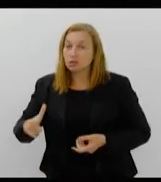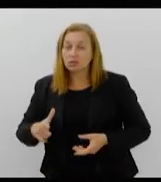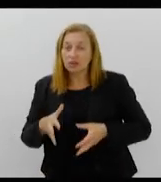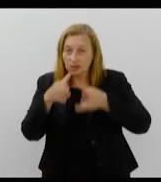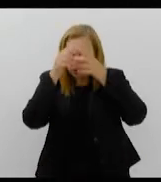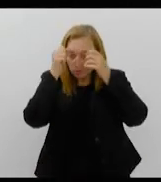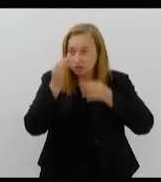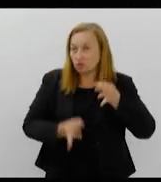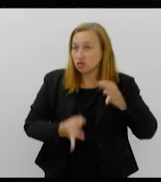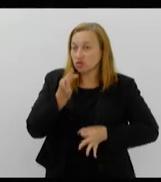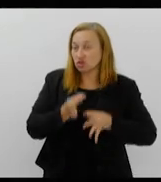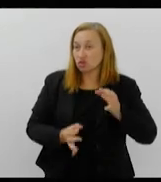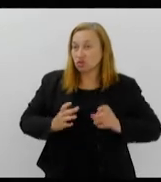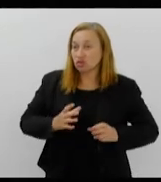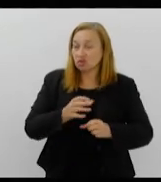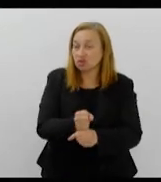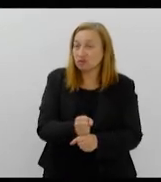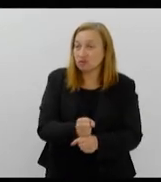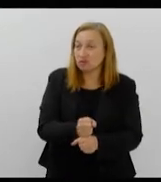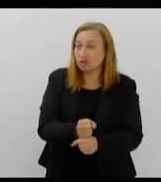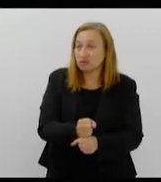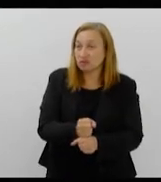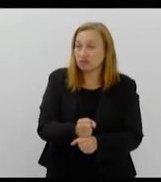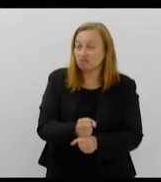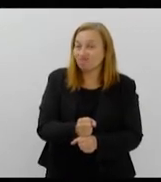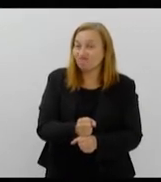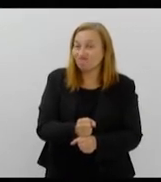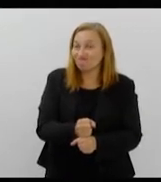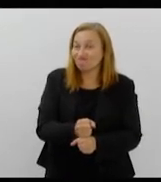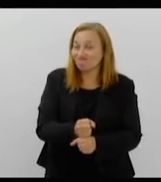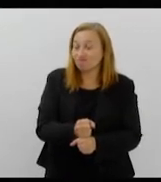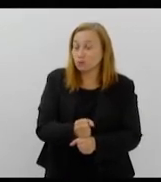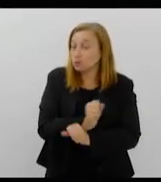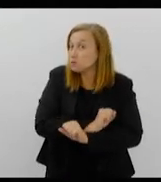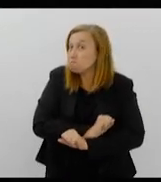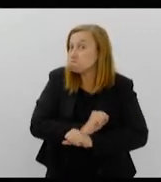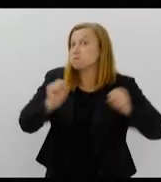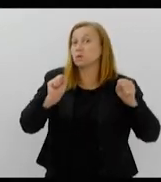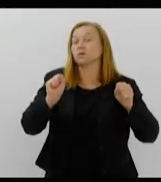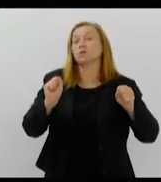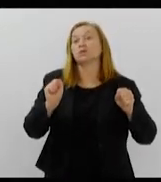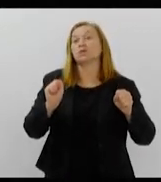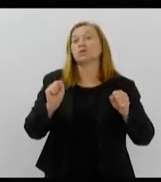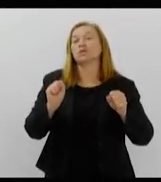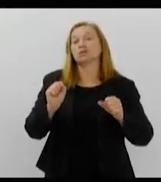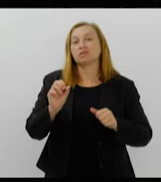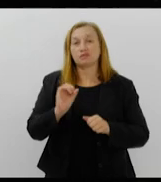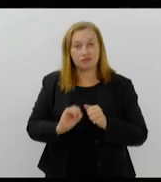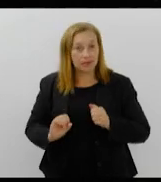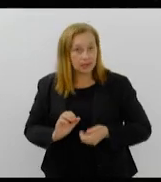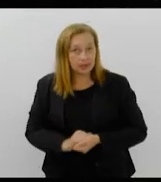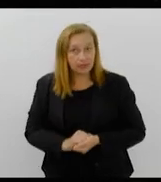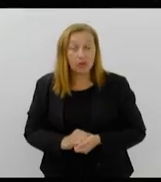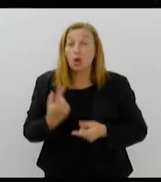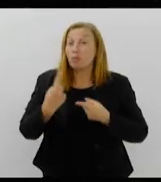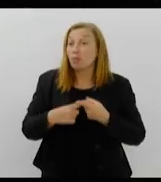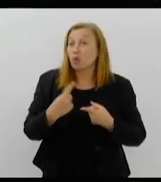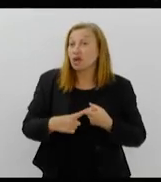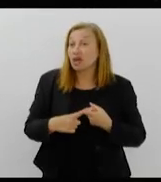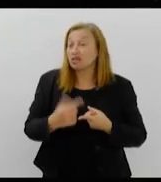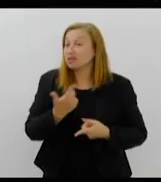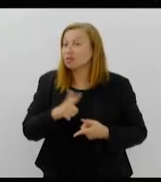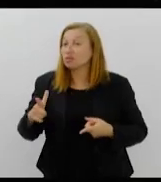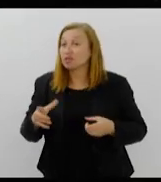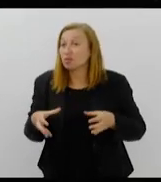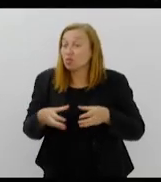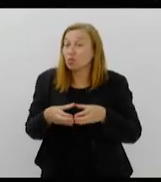Contas, tal mistério seria impossível de ser realizado, porque não temos um